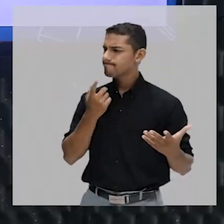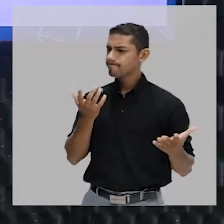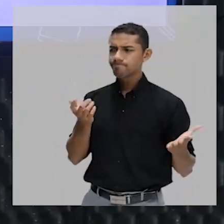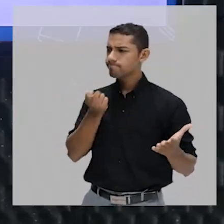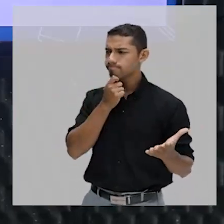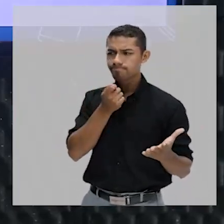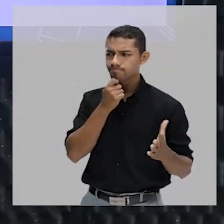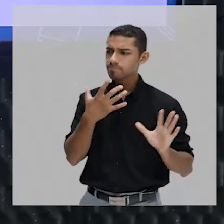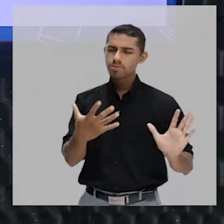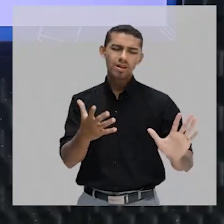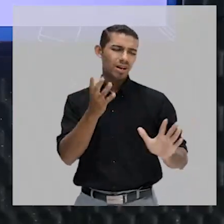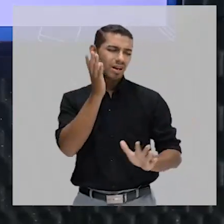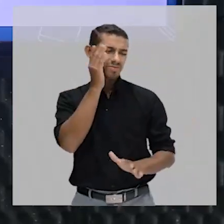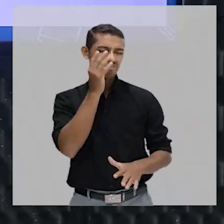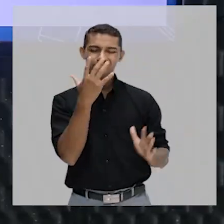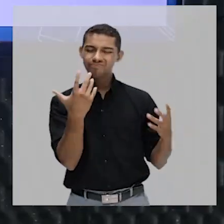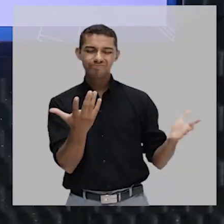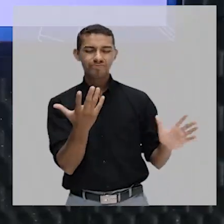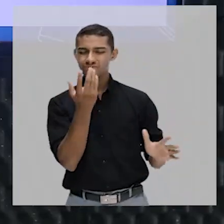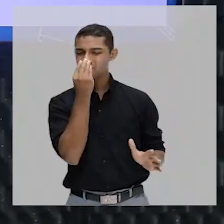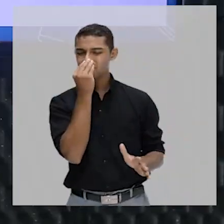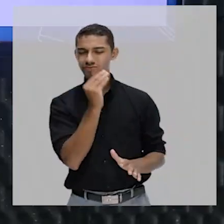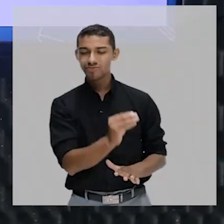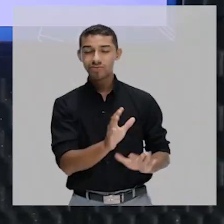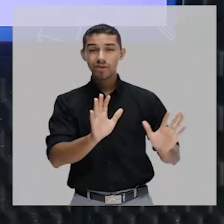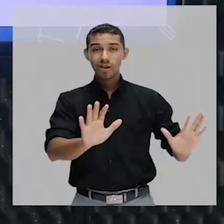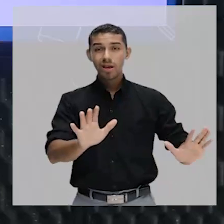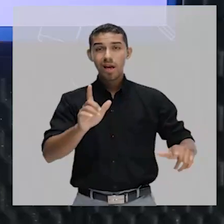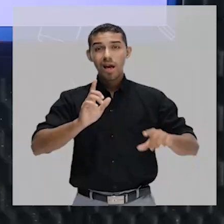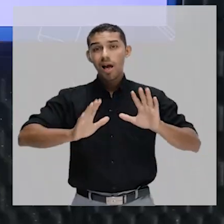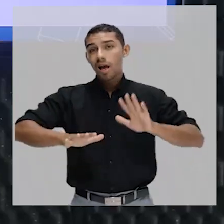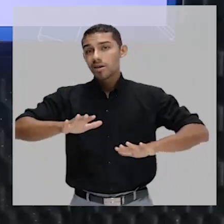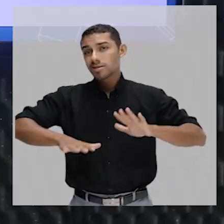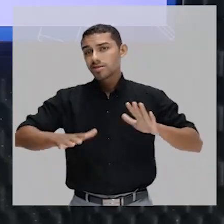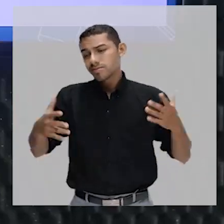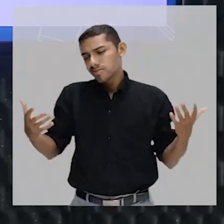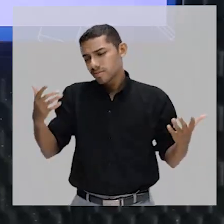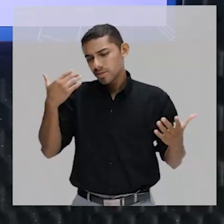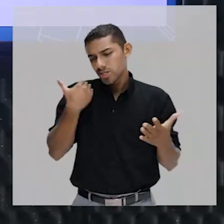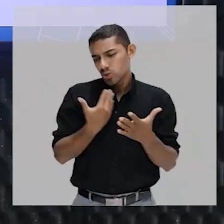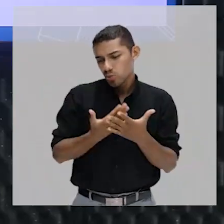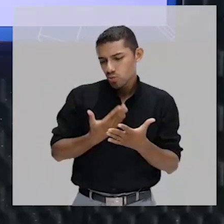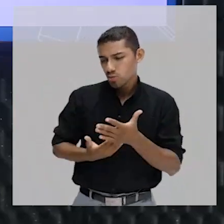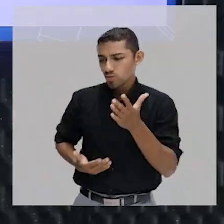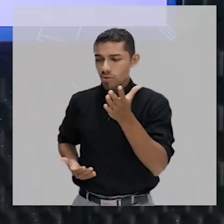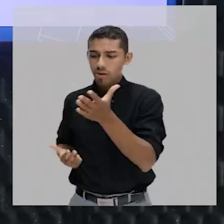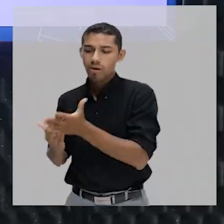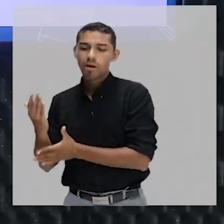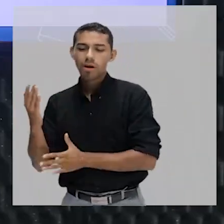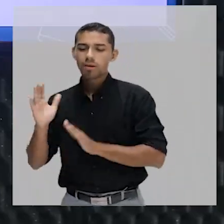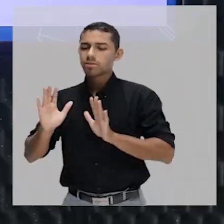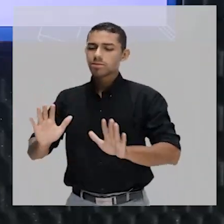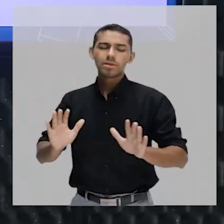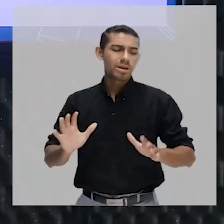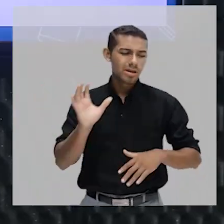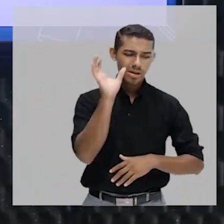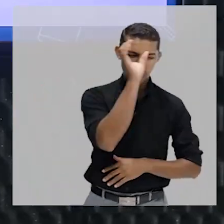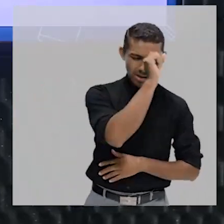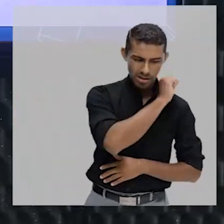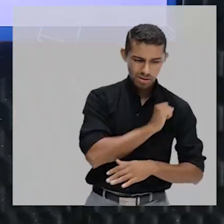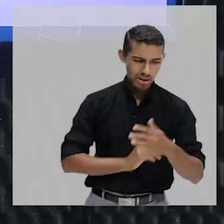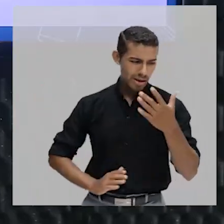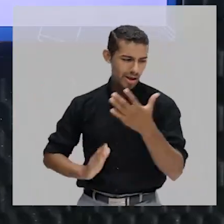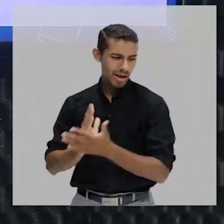de fato desinteressante. Então acaba gerando o problema de você estudar apenas para passar de ano, né? O famoso só quero saber de